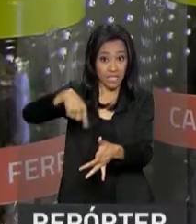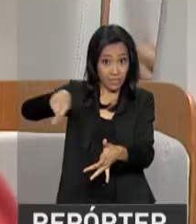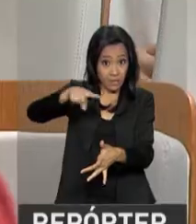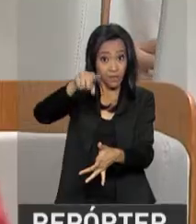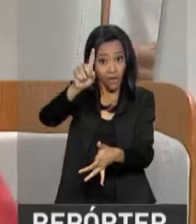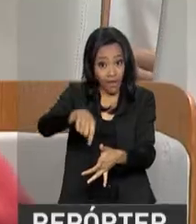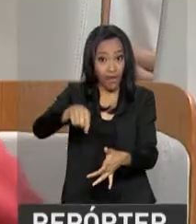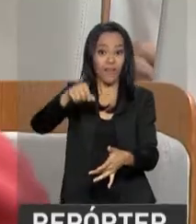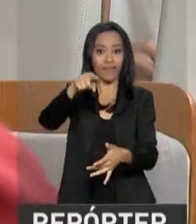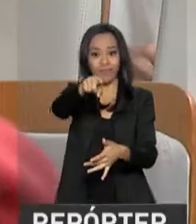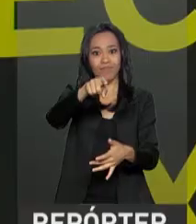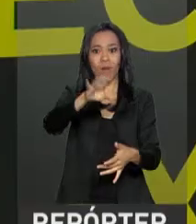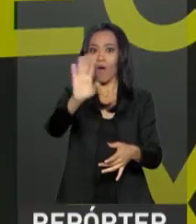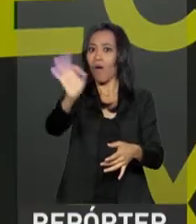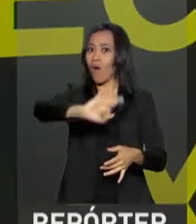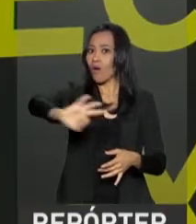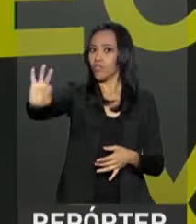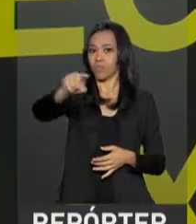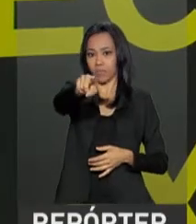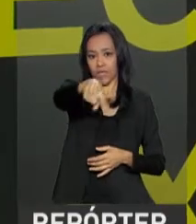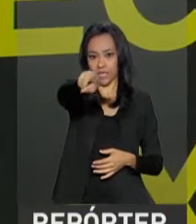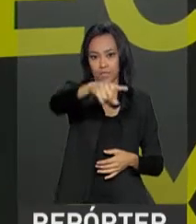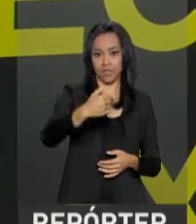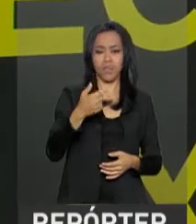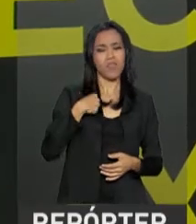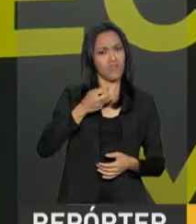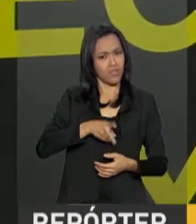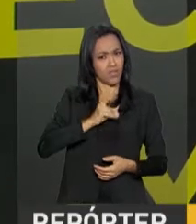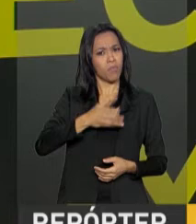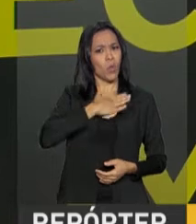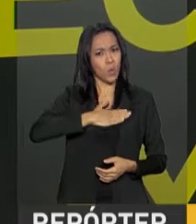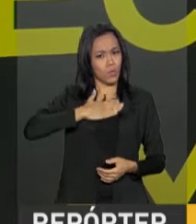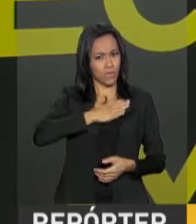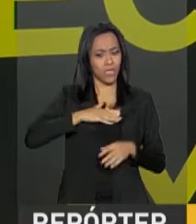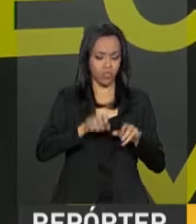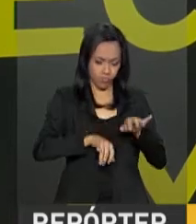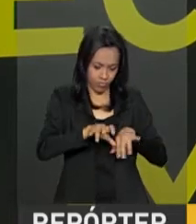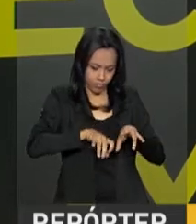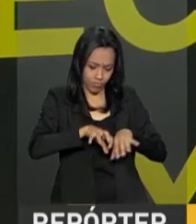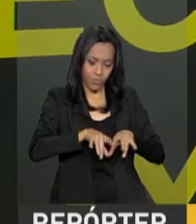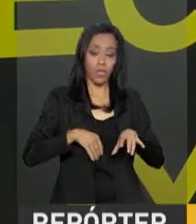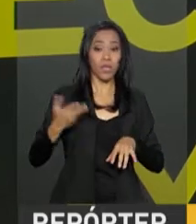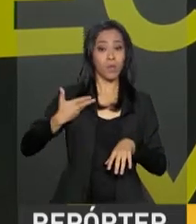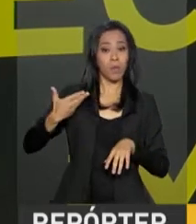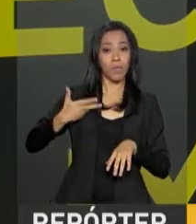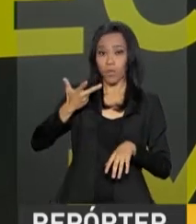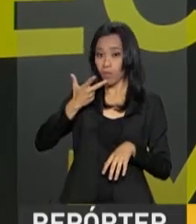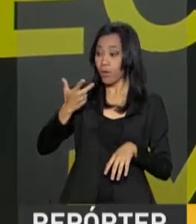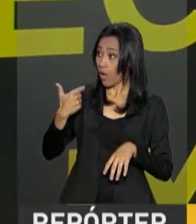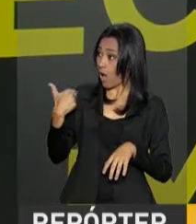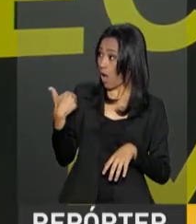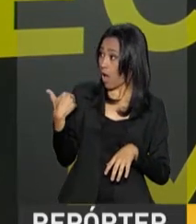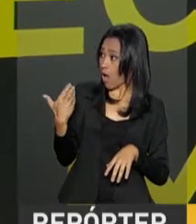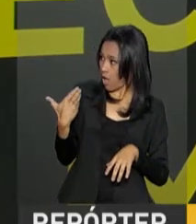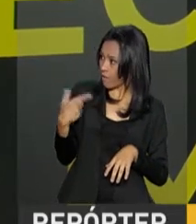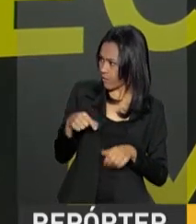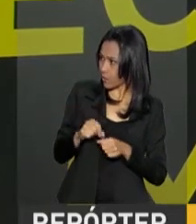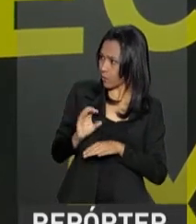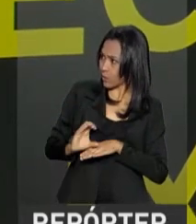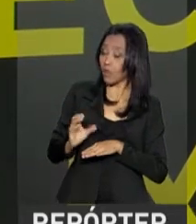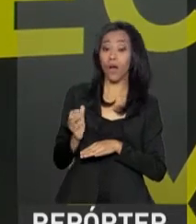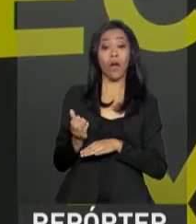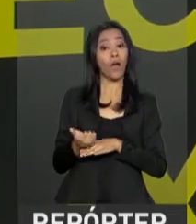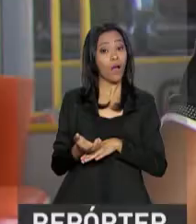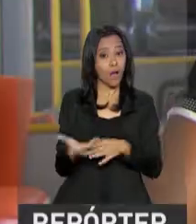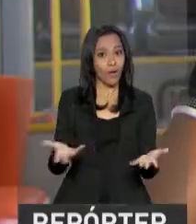para isso pessoal é desde pequeno sempre gostei assim informática em e um amigo meu me indicou eu comecei a fazer os cursos e agora